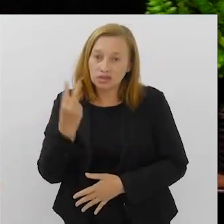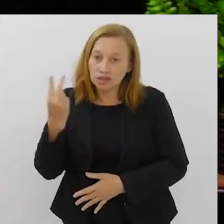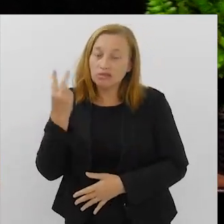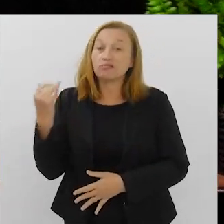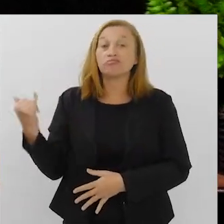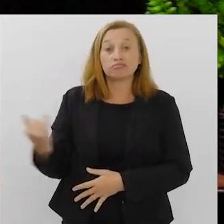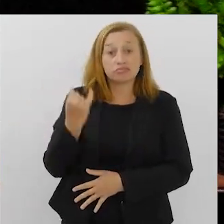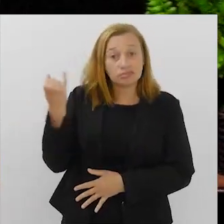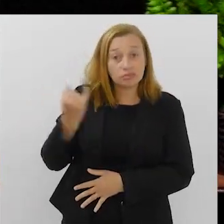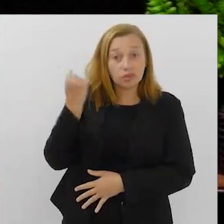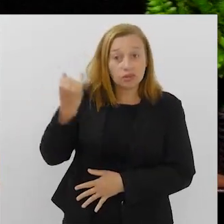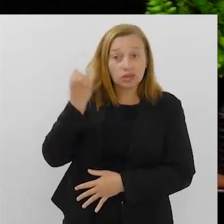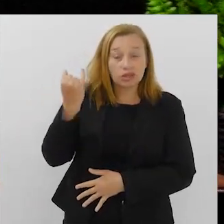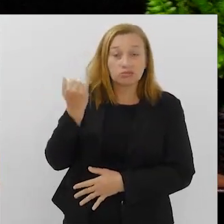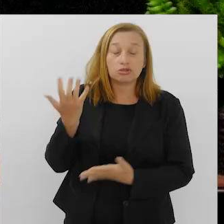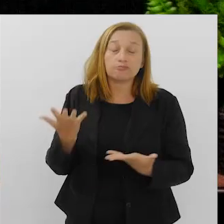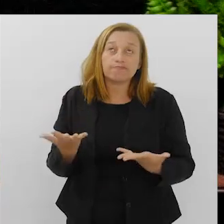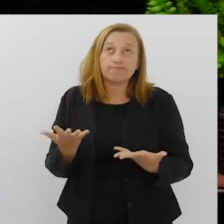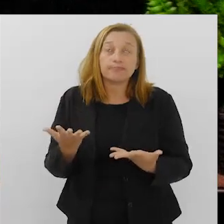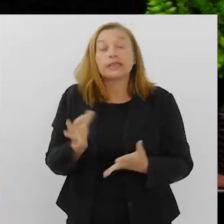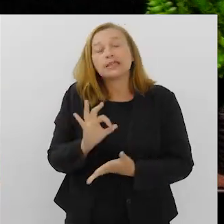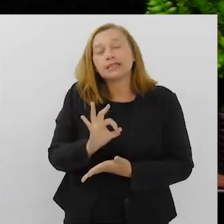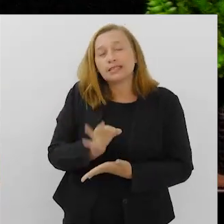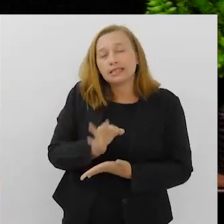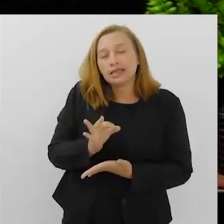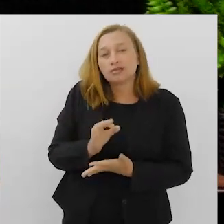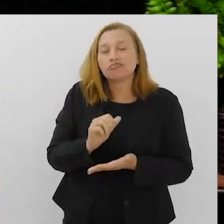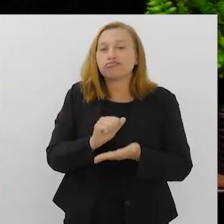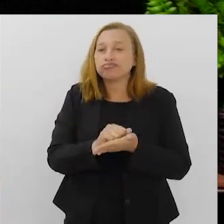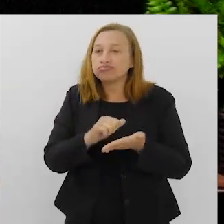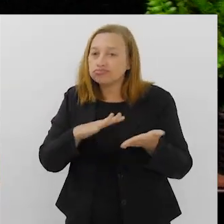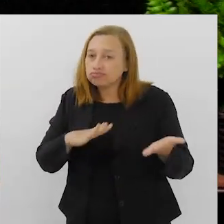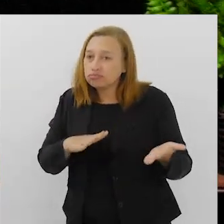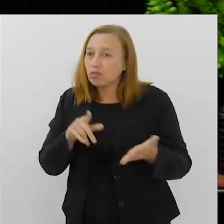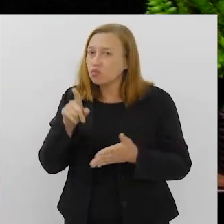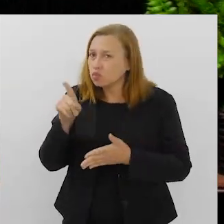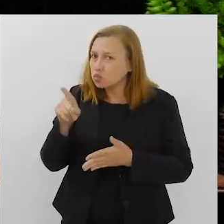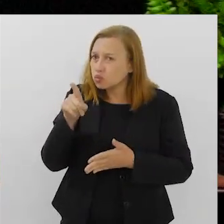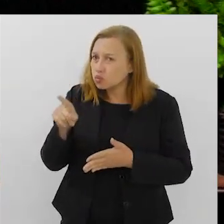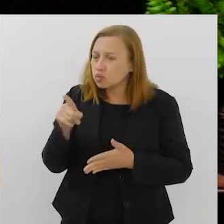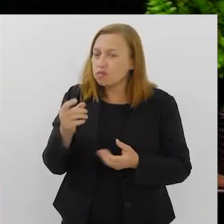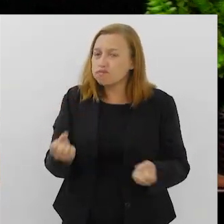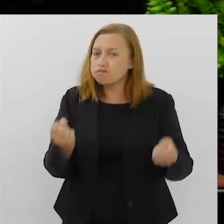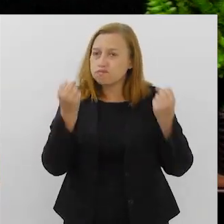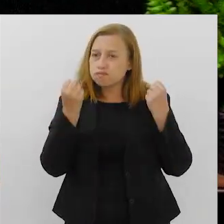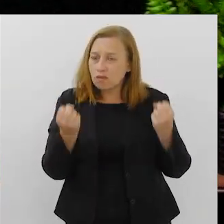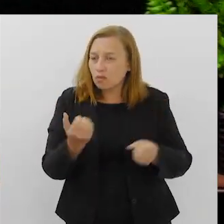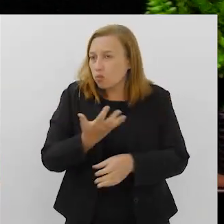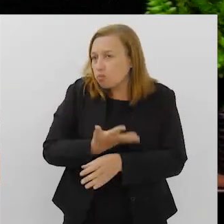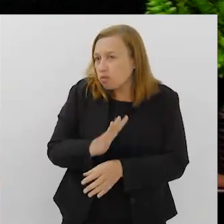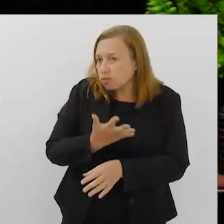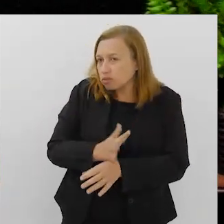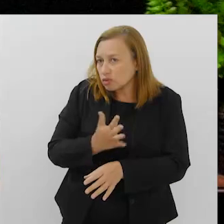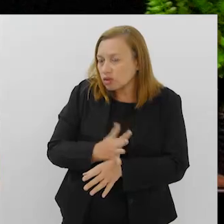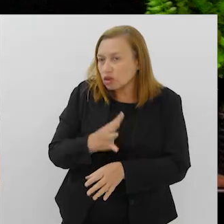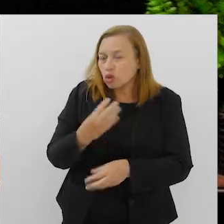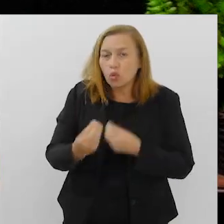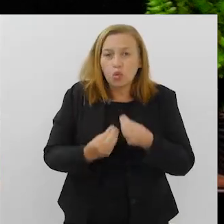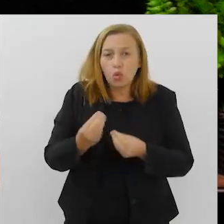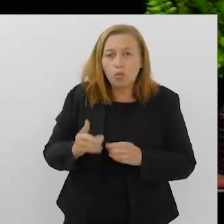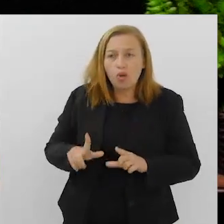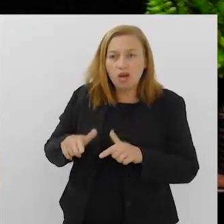né? E são importantes. E é óbvio que as atividades que você pratica, a forma, né, a